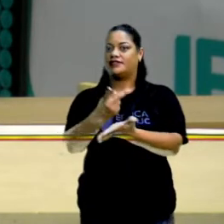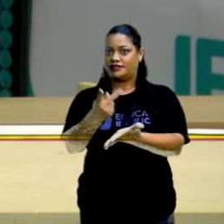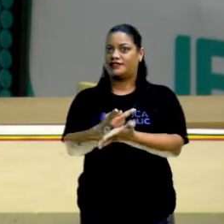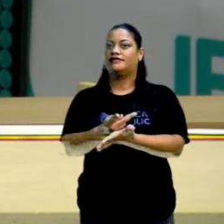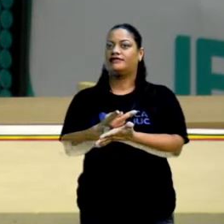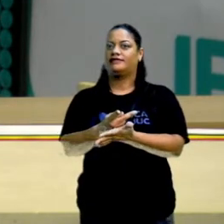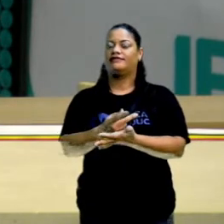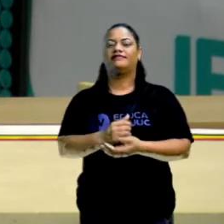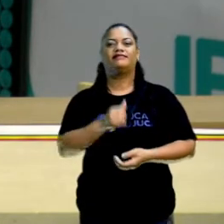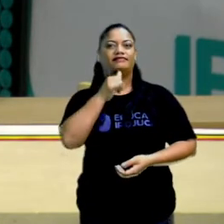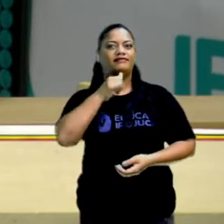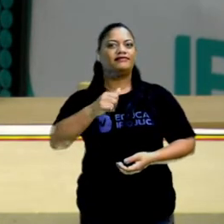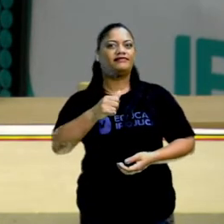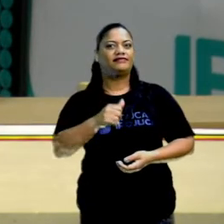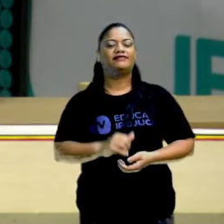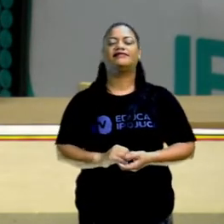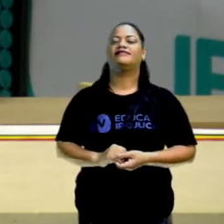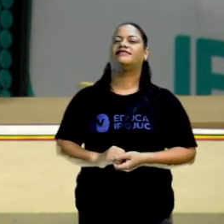errado.